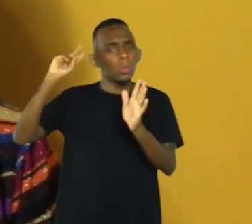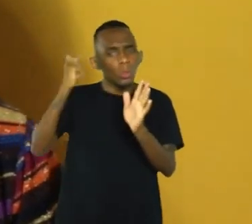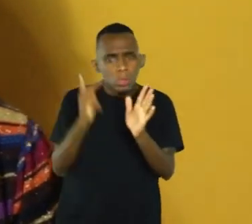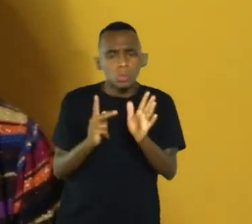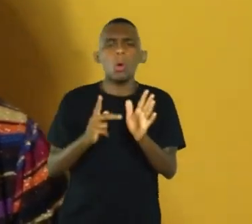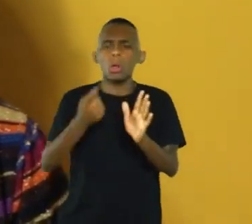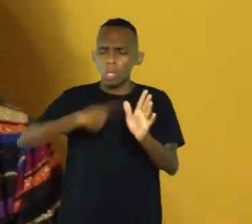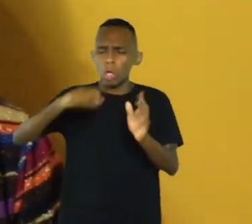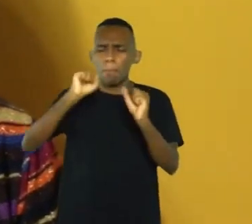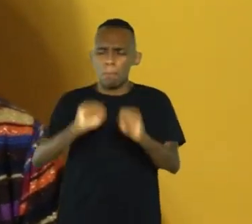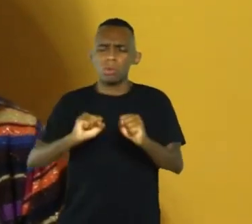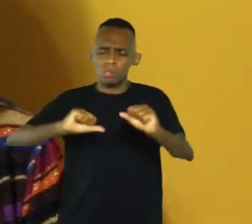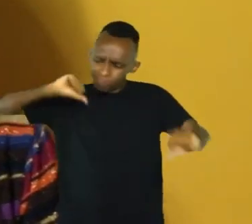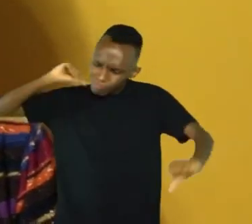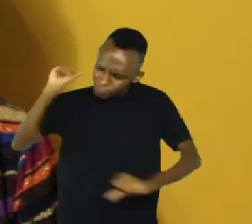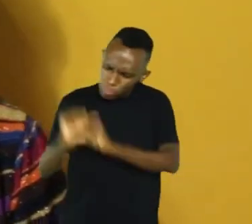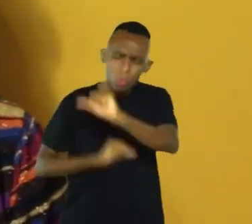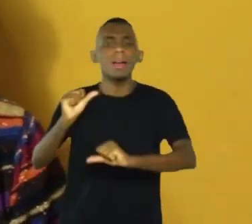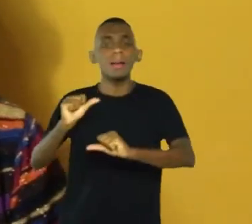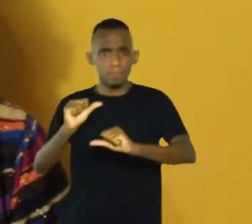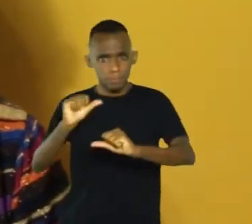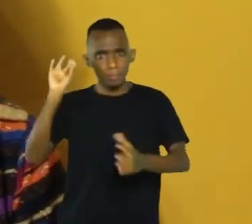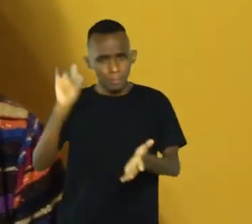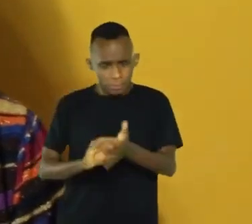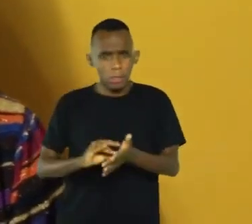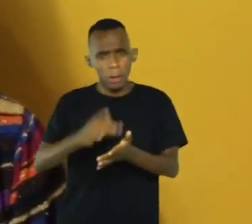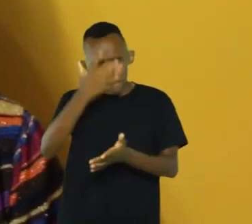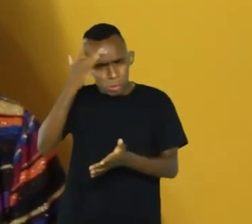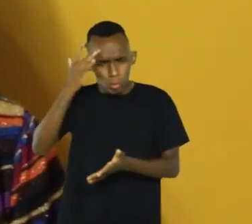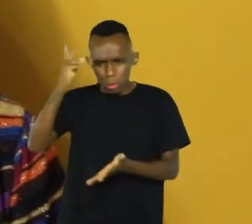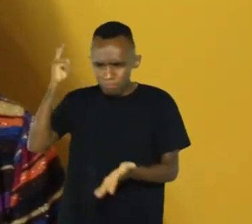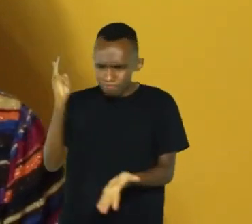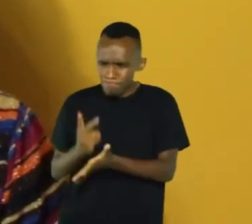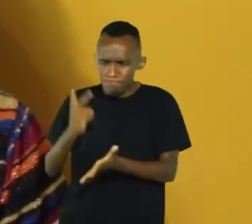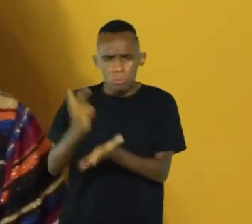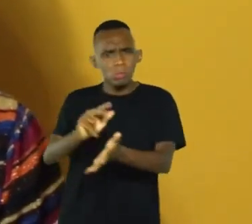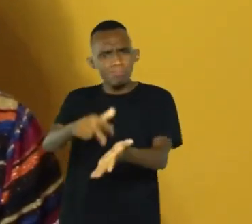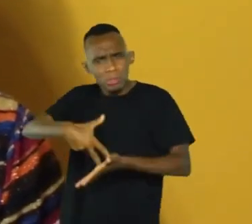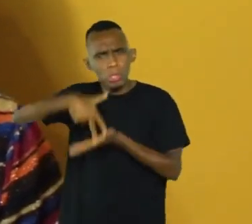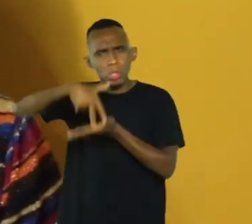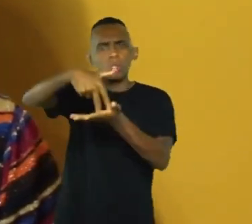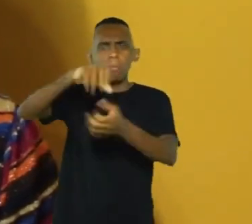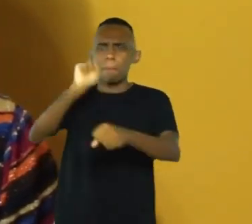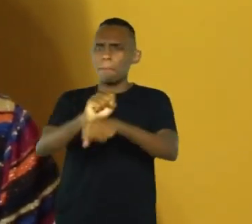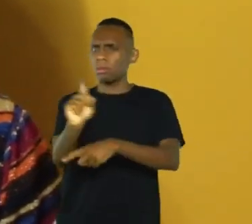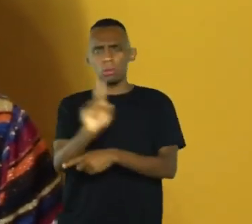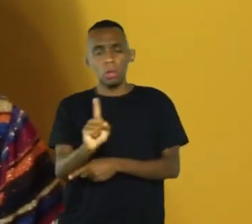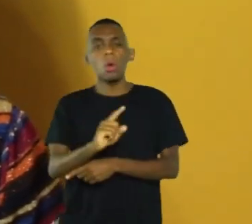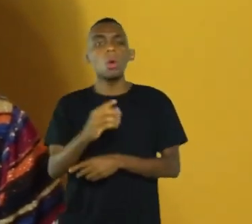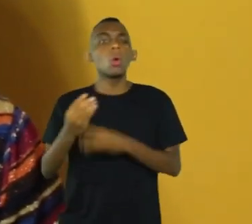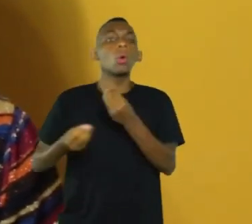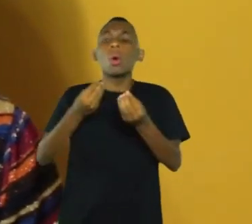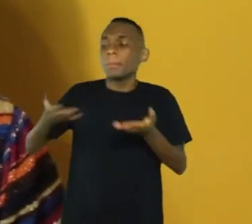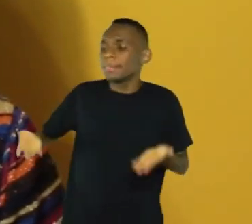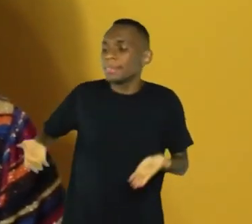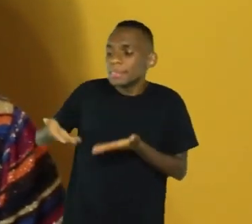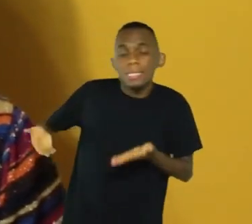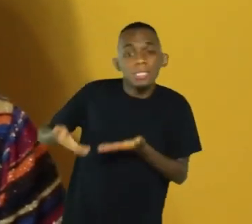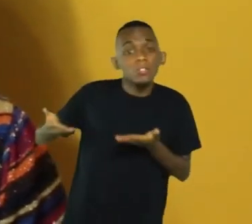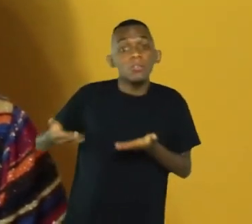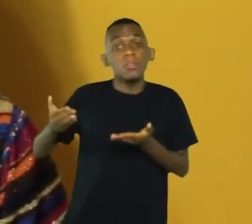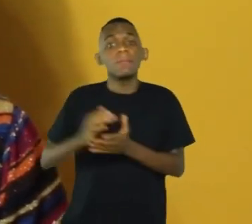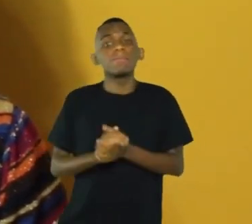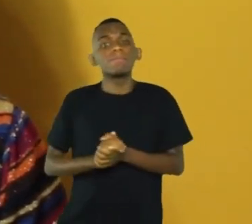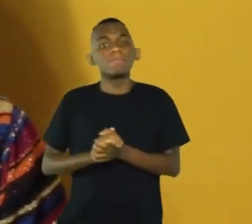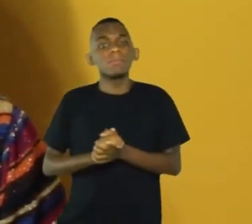mesmo e que é uma pessoa que seguiu em frente, né? O que que te levou? Como que foi revisitar essas histórias